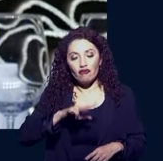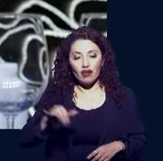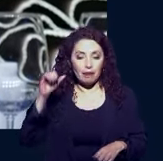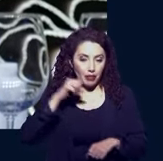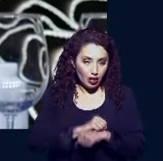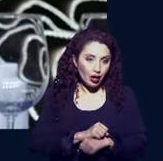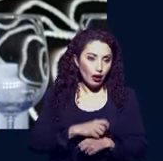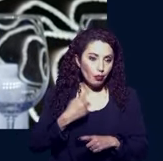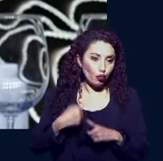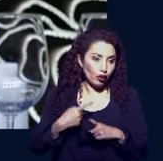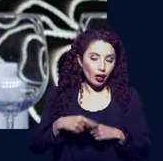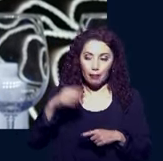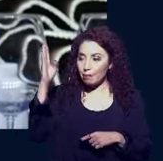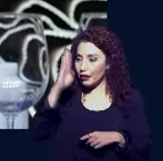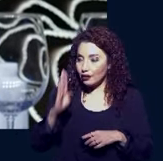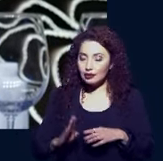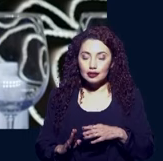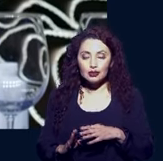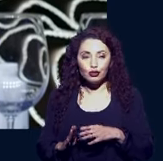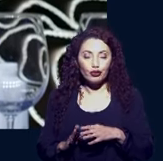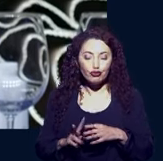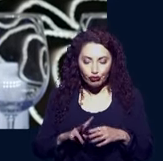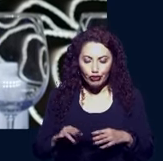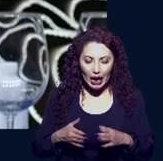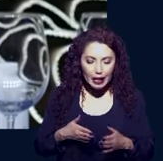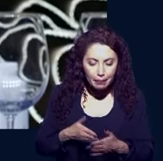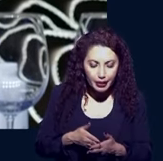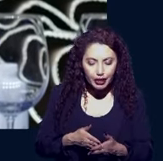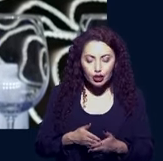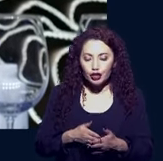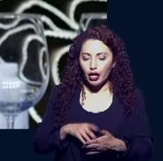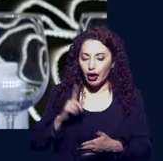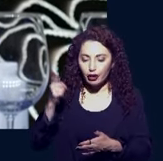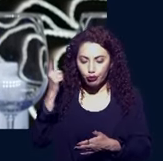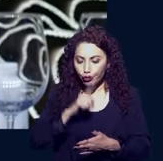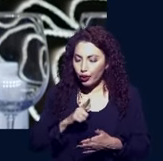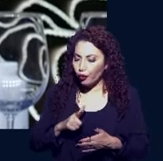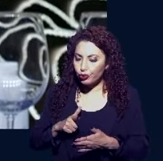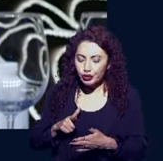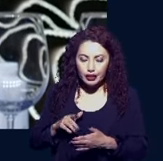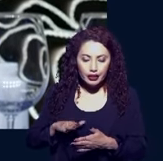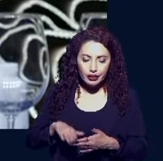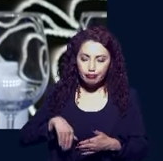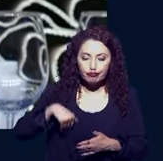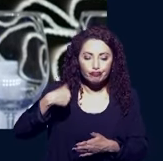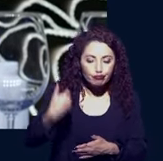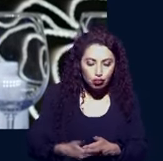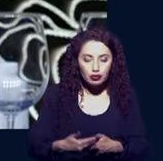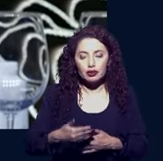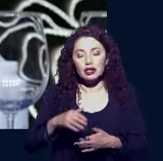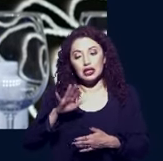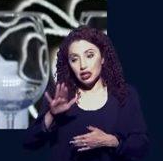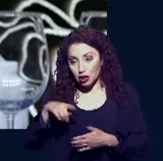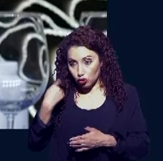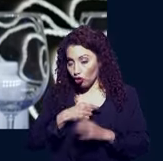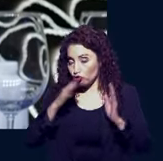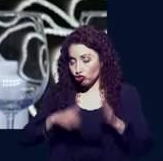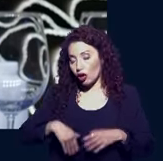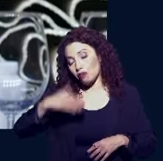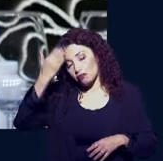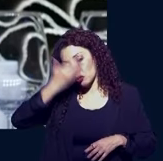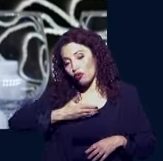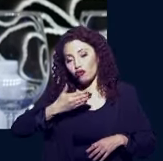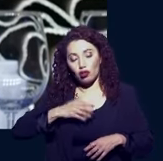no limite e dali não passaria eh e a gente tem sistematicamente provado que não é isso eh existe um potencial